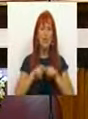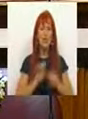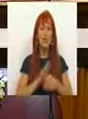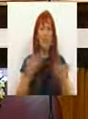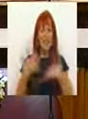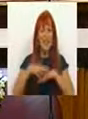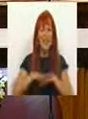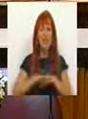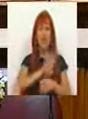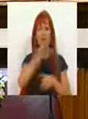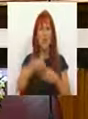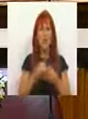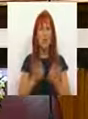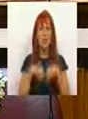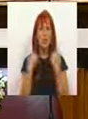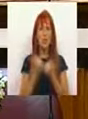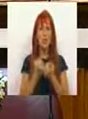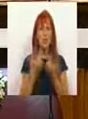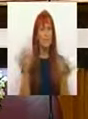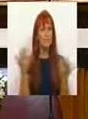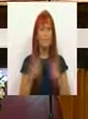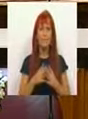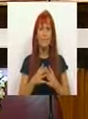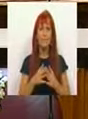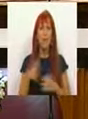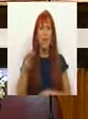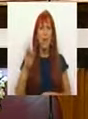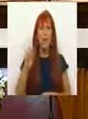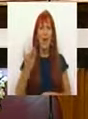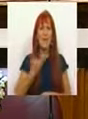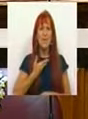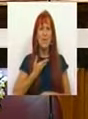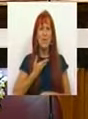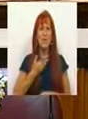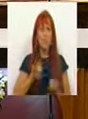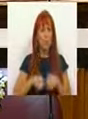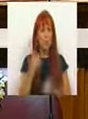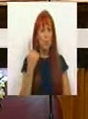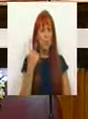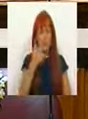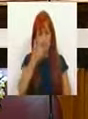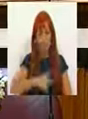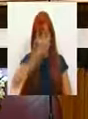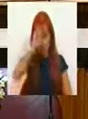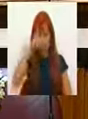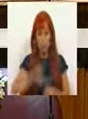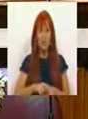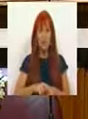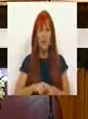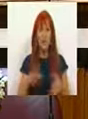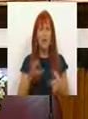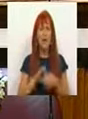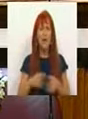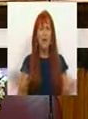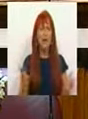de integração e de inclusão social. O Partido Social Democrata é um partido humanista e